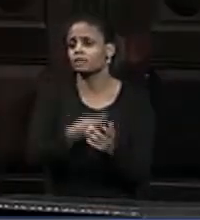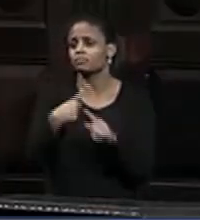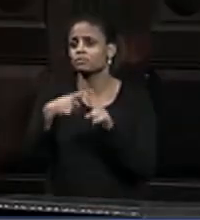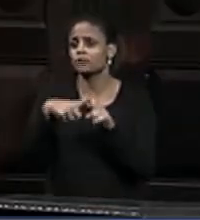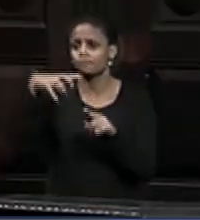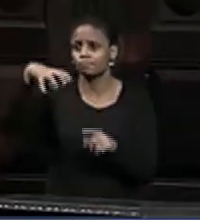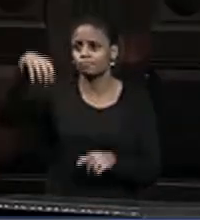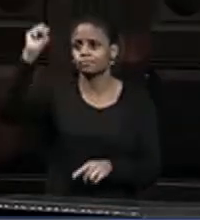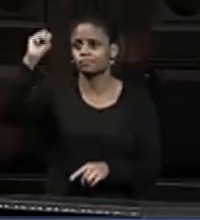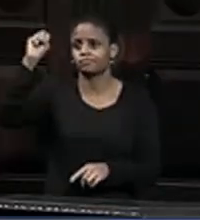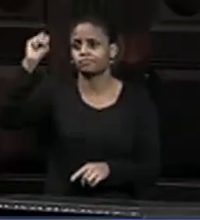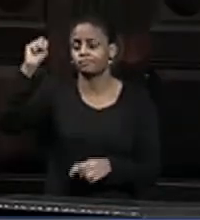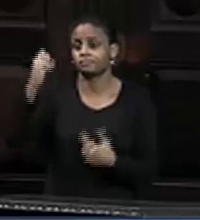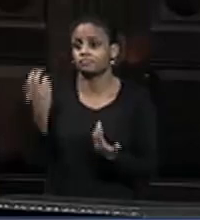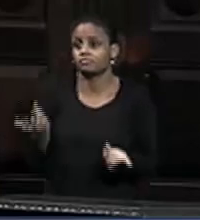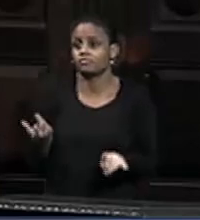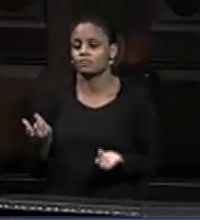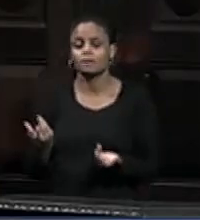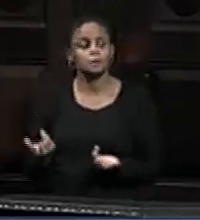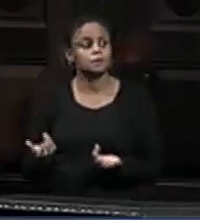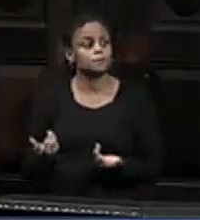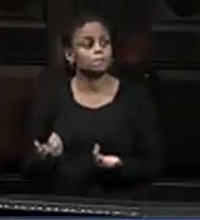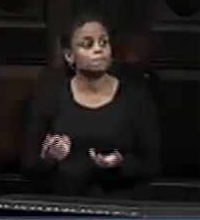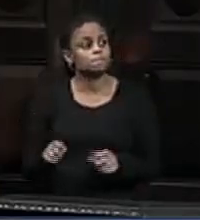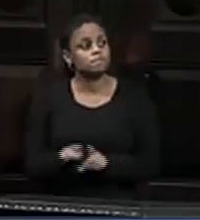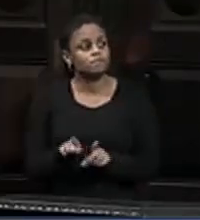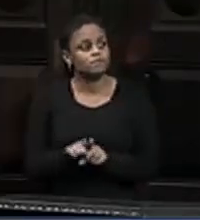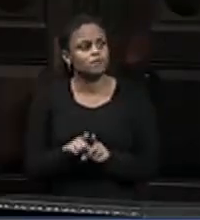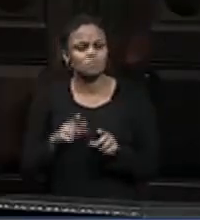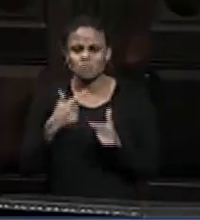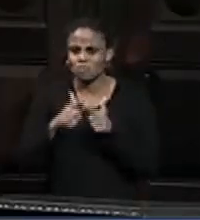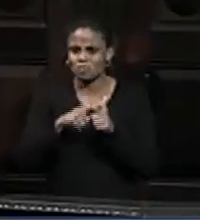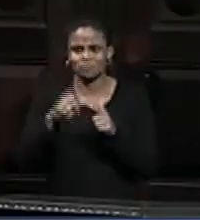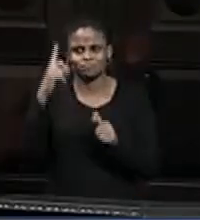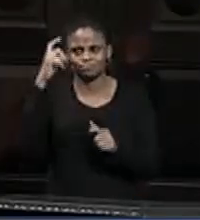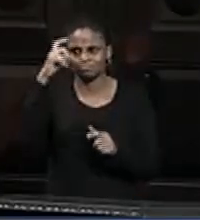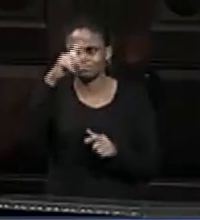cortada. Casos os mais escabrosos aconteceram.